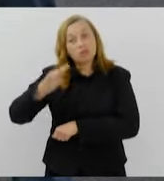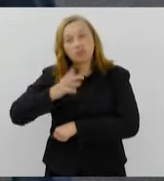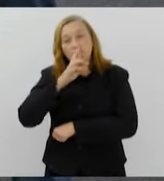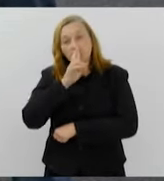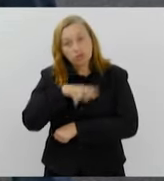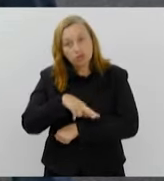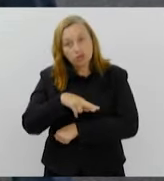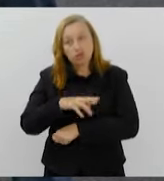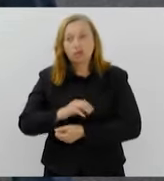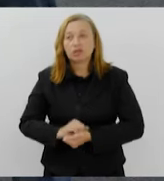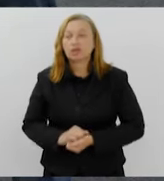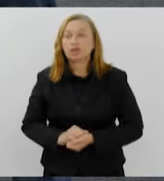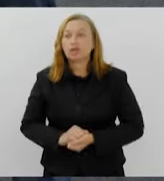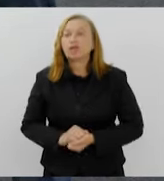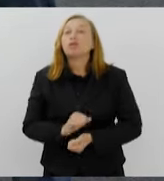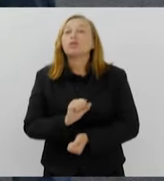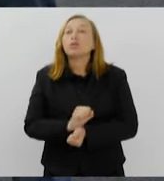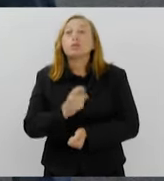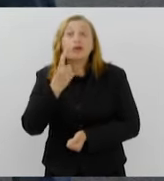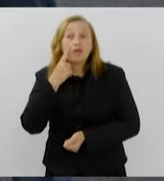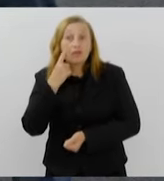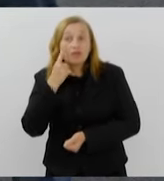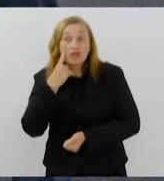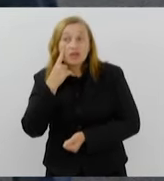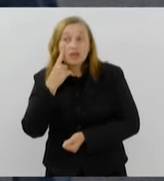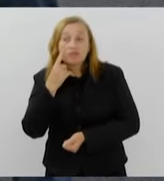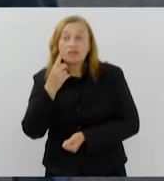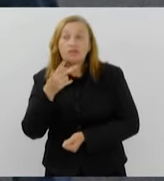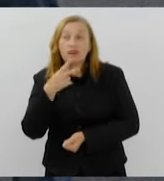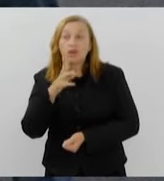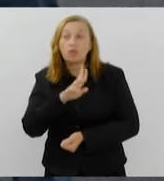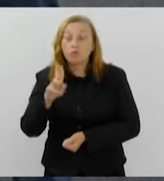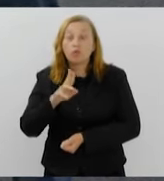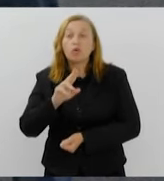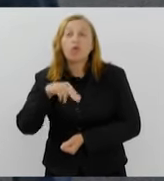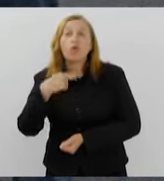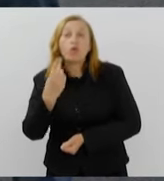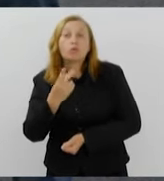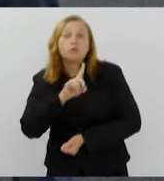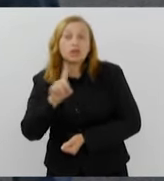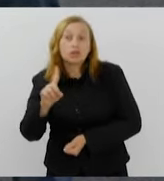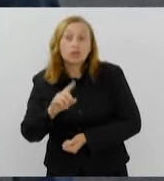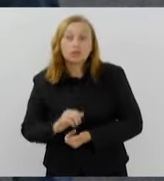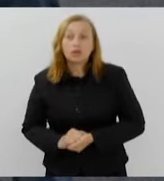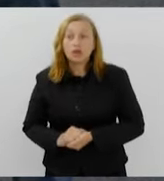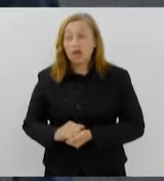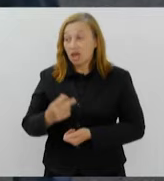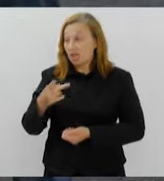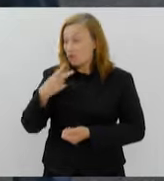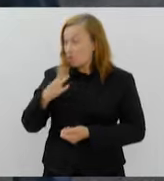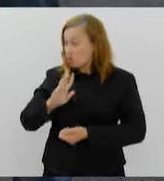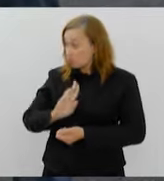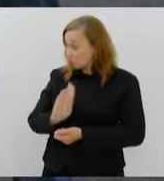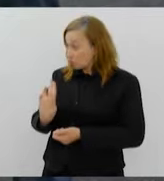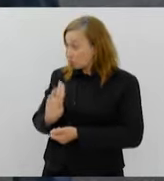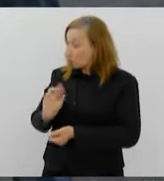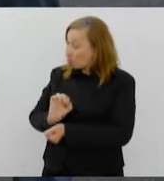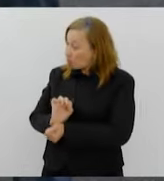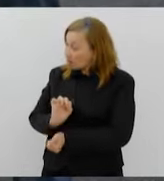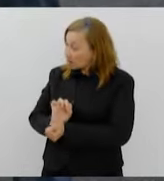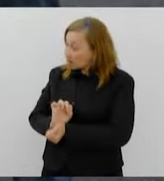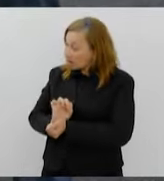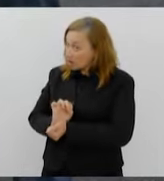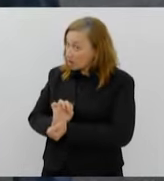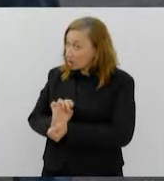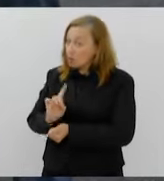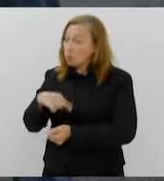responder tem que aguardar para ver se vai ser citado ou não né ele me citou eu aguardei